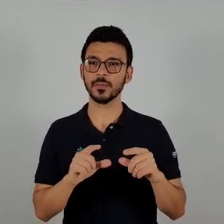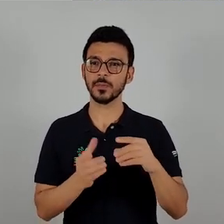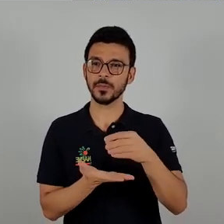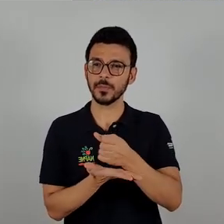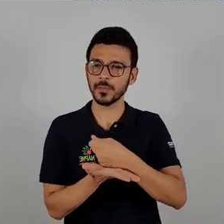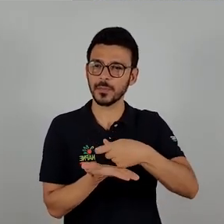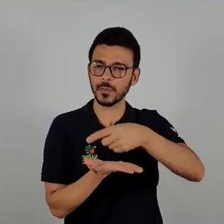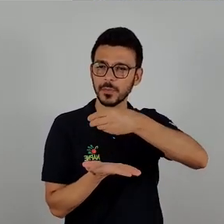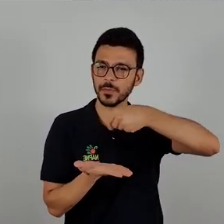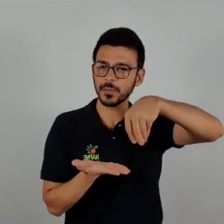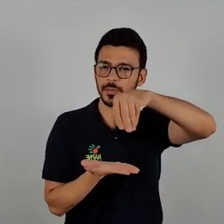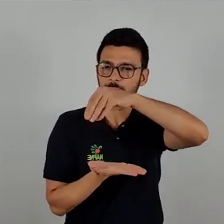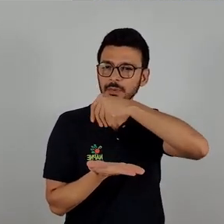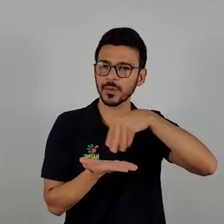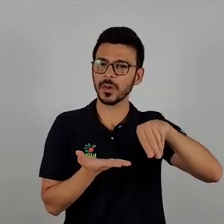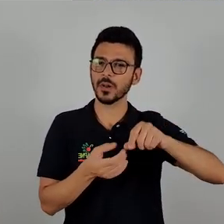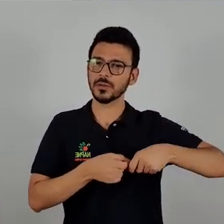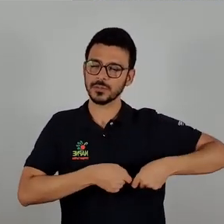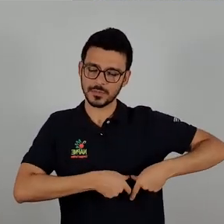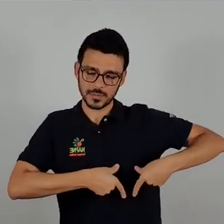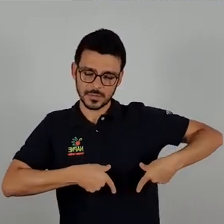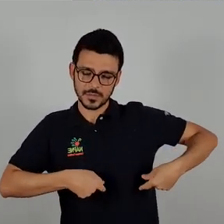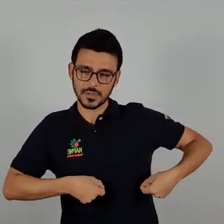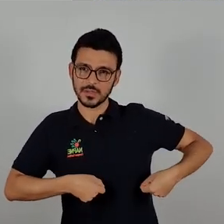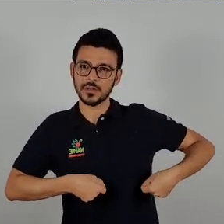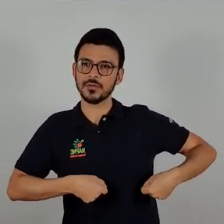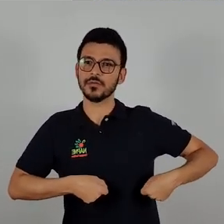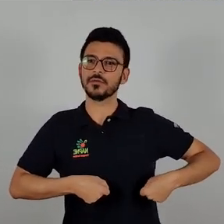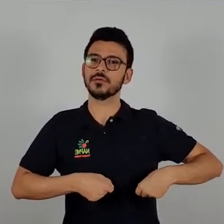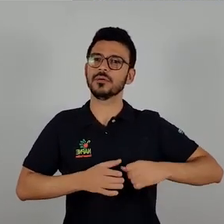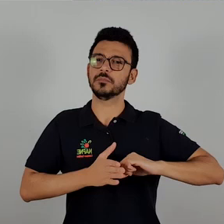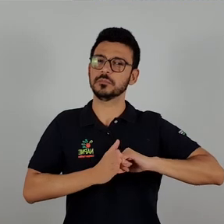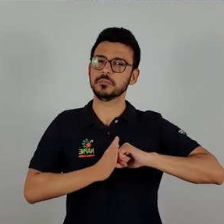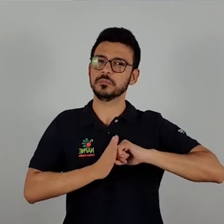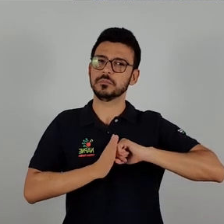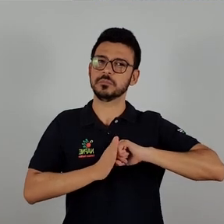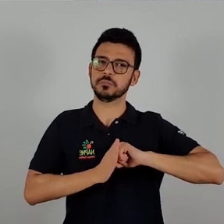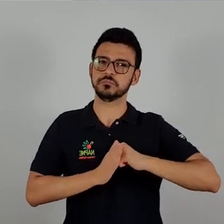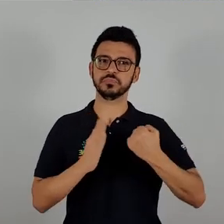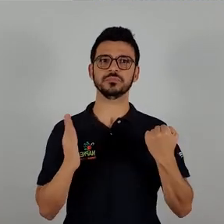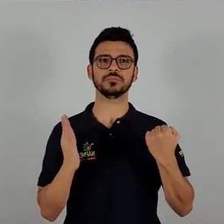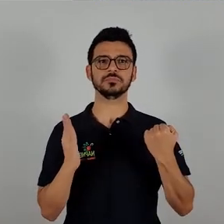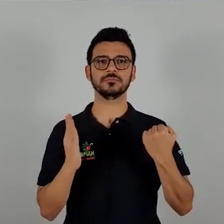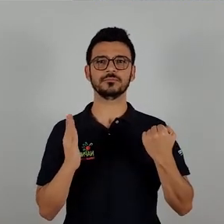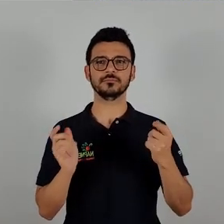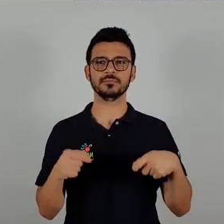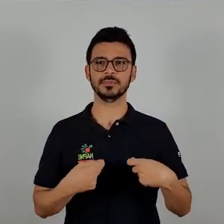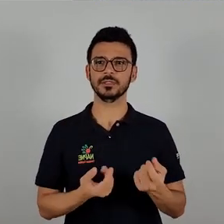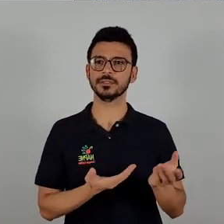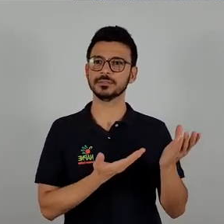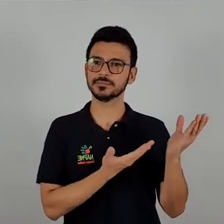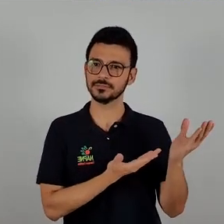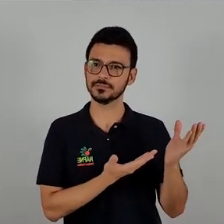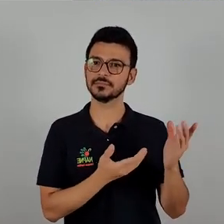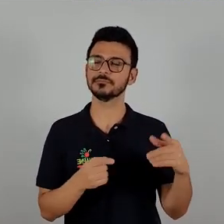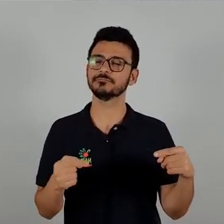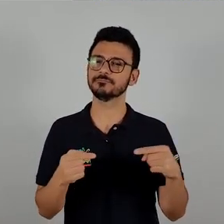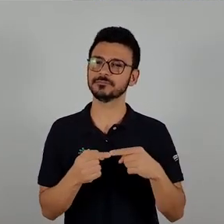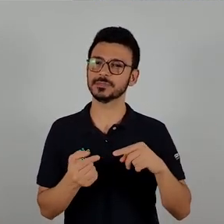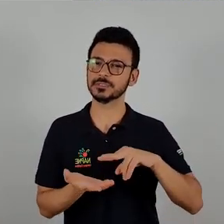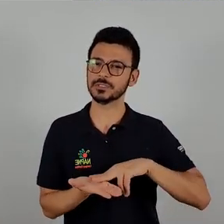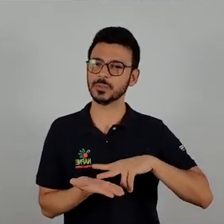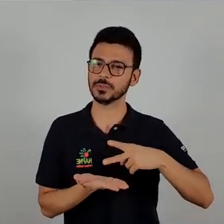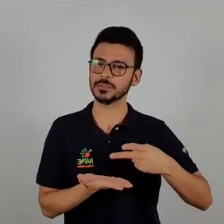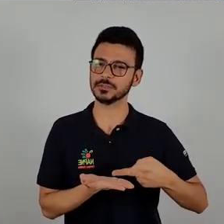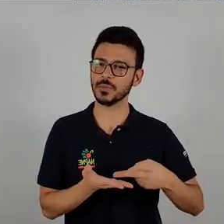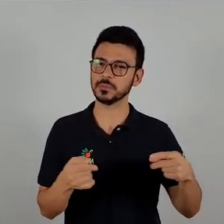para o fígado, não é um Xantinon, não é um... Como é que é o nome daquela dosezinha que você compra depois da balada, para no outro dia pelo menos dizer que tá bom, né? Um Engov lá,